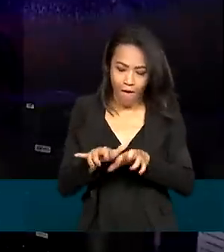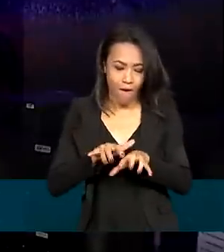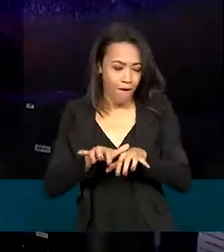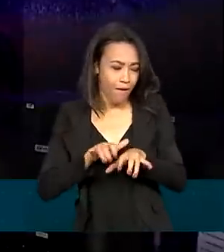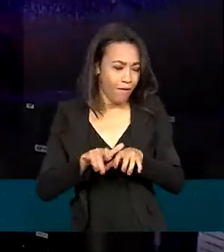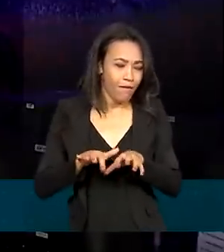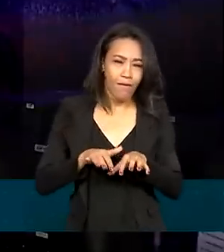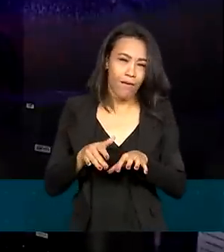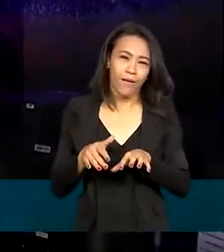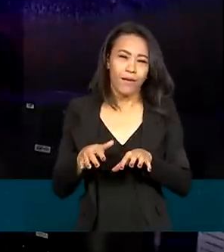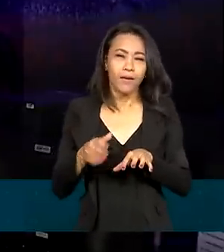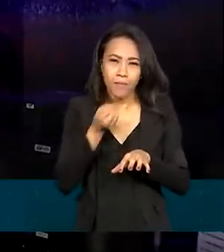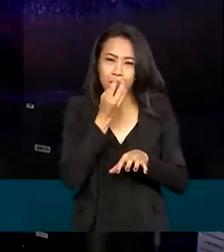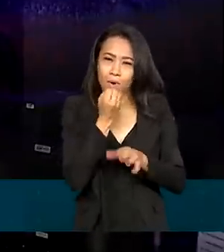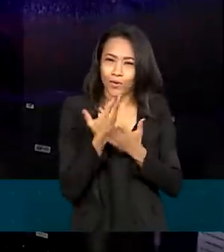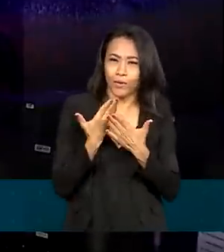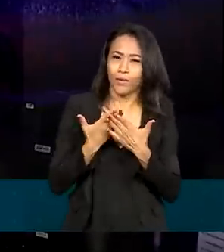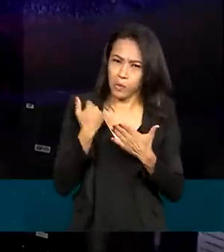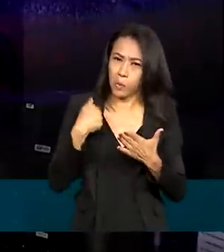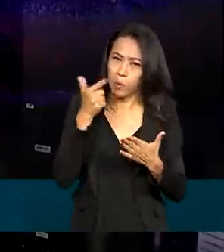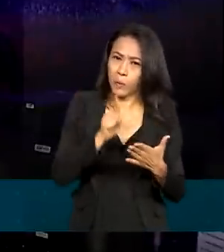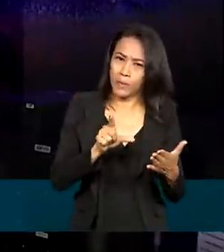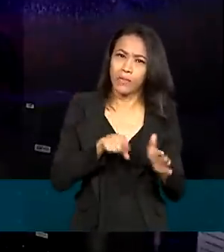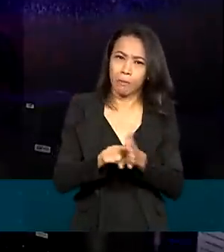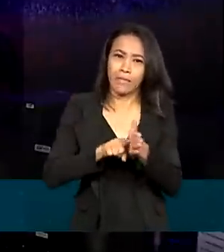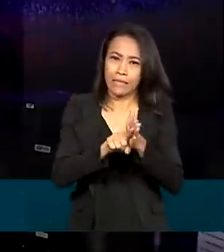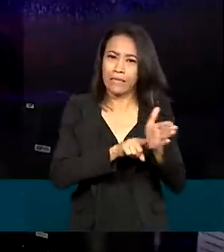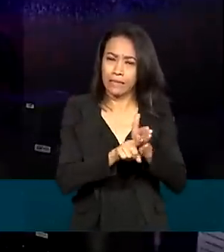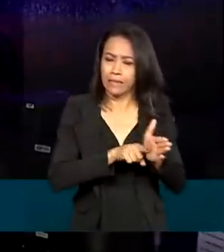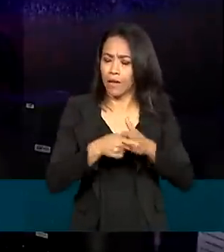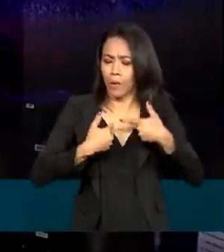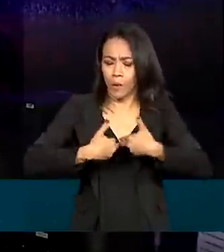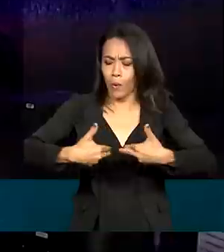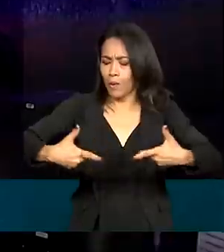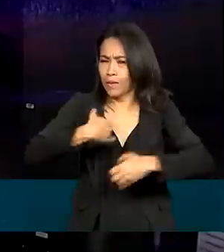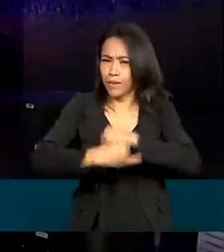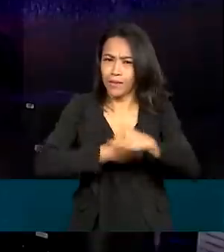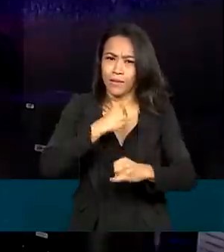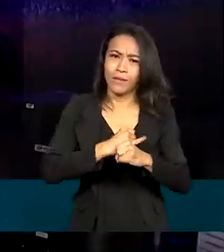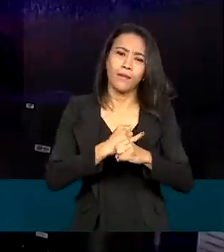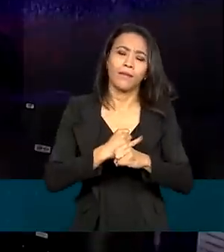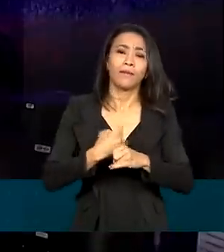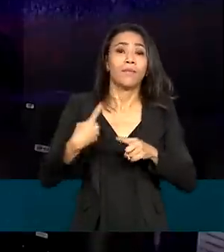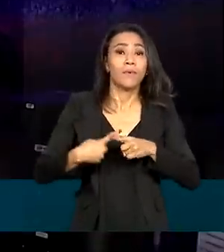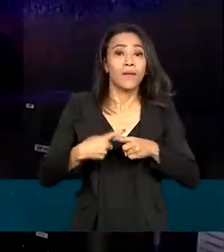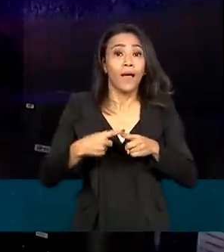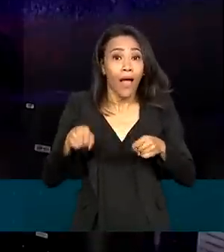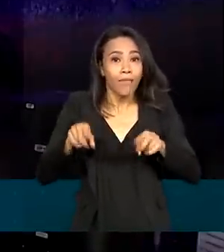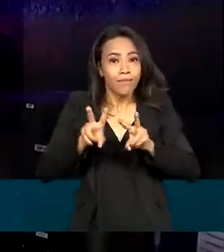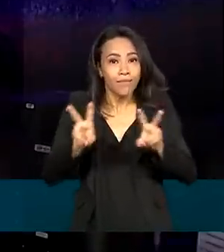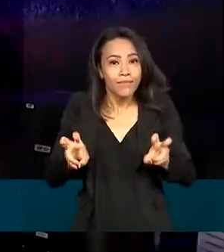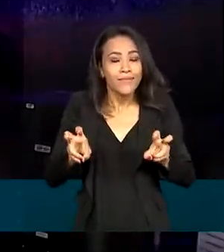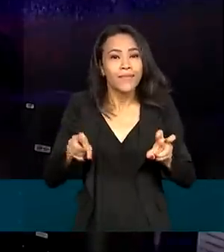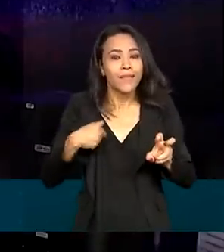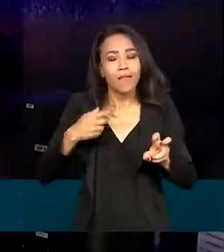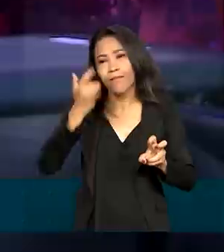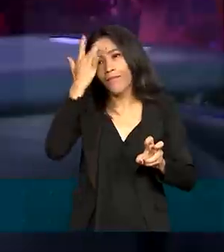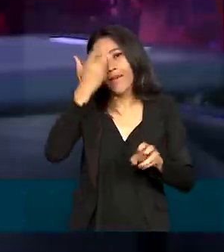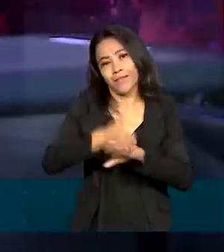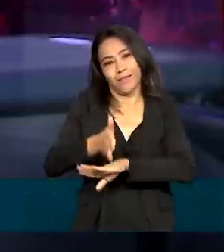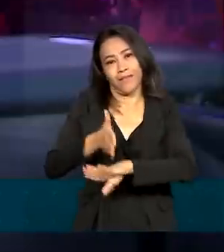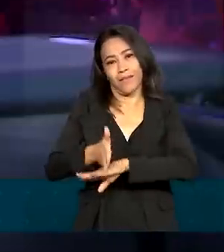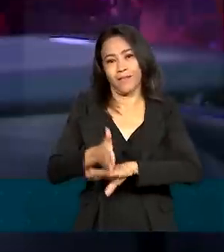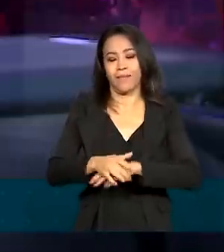um bom estudo consigo pesquisar mais coisas na internet porque é um conteúdo consigo com acesso fácil